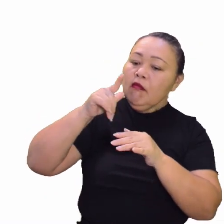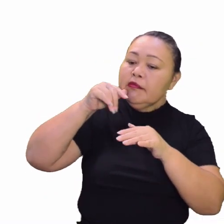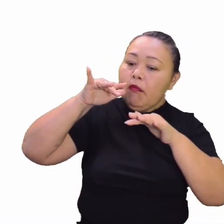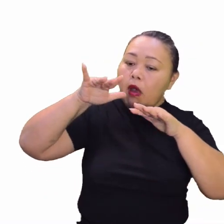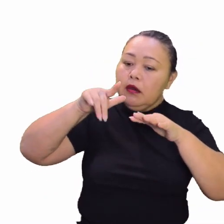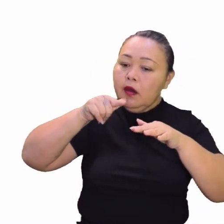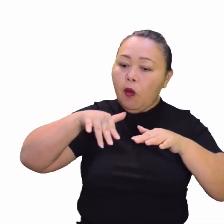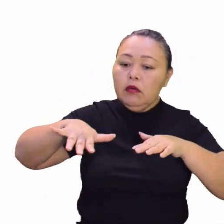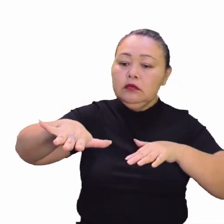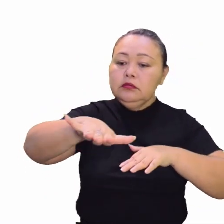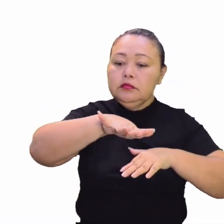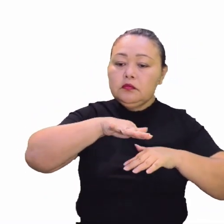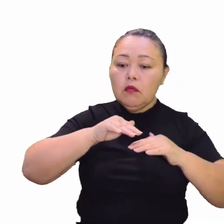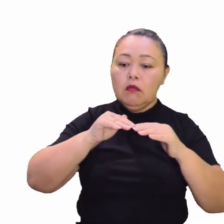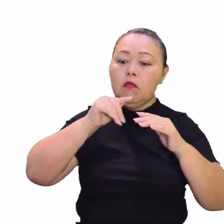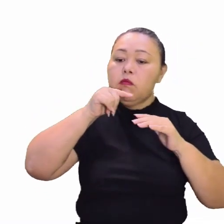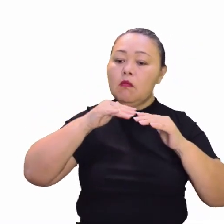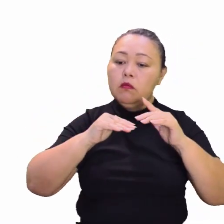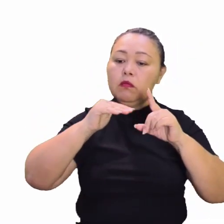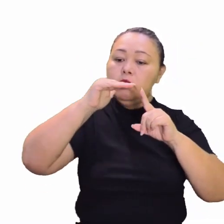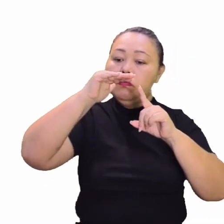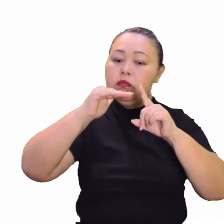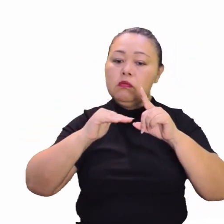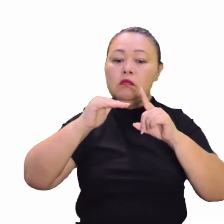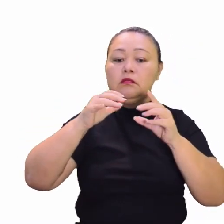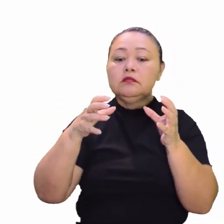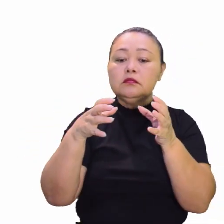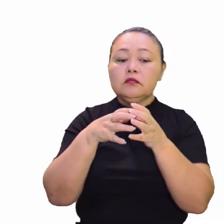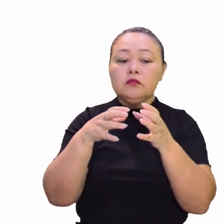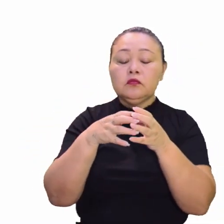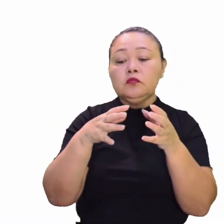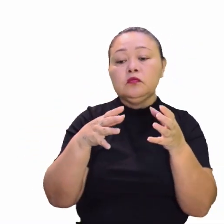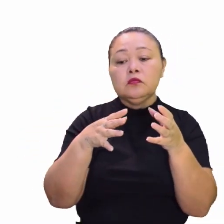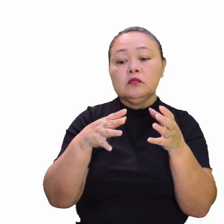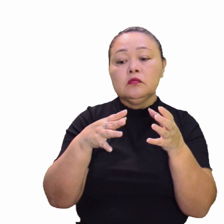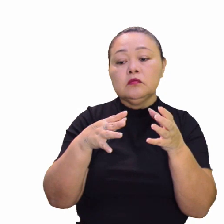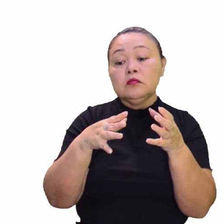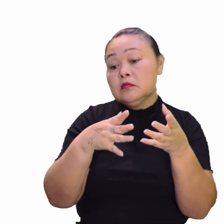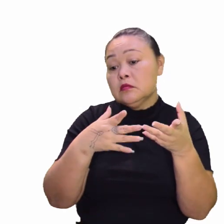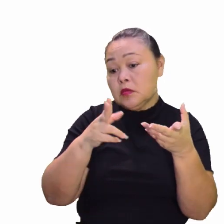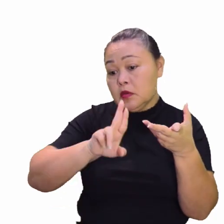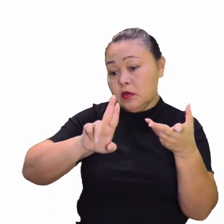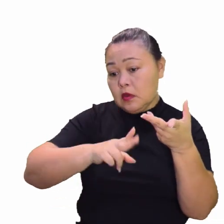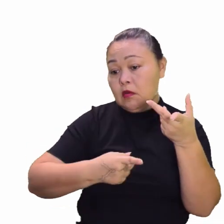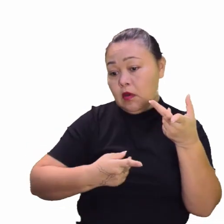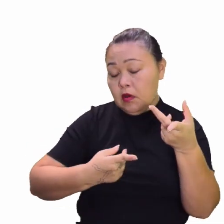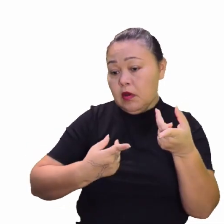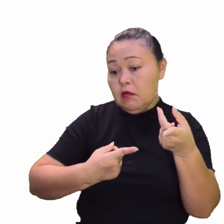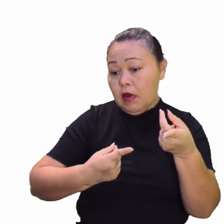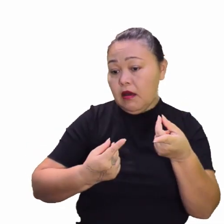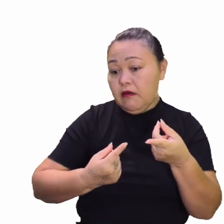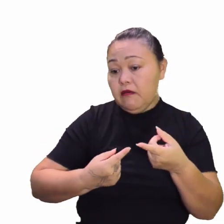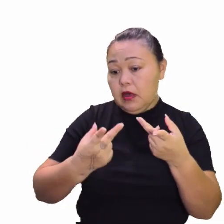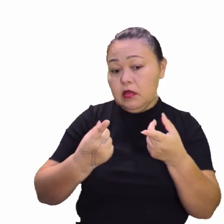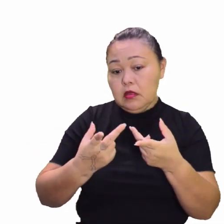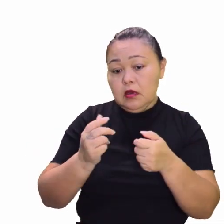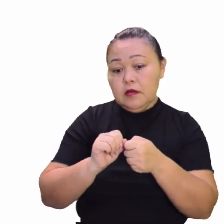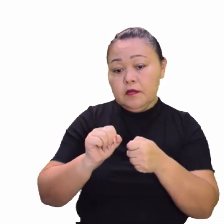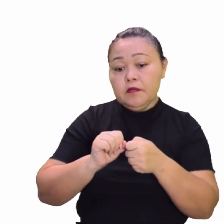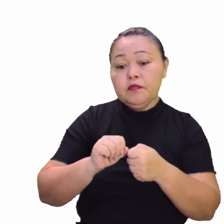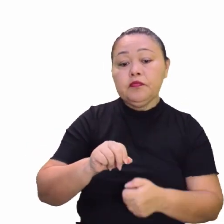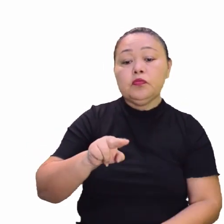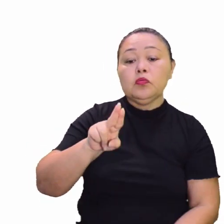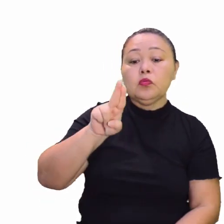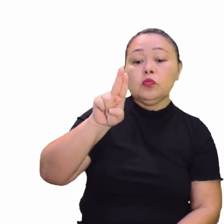do grau de inundação. As espécies mais comerciais presentes nessas áreas são, professor